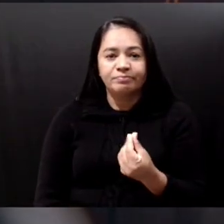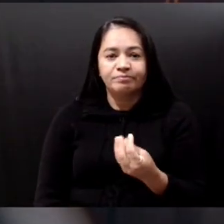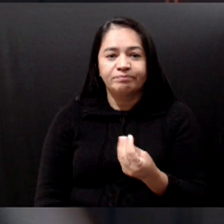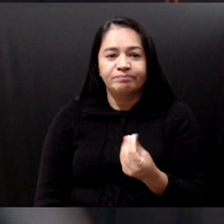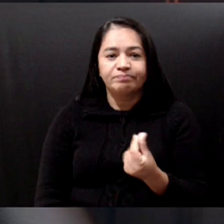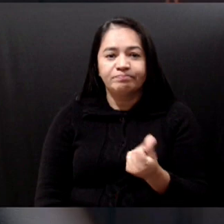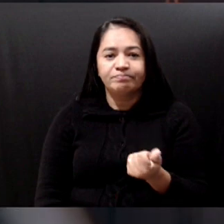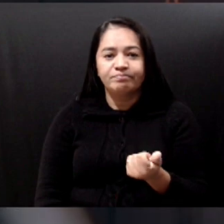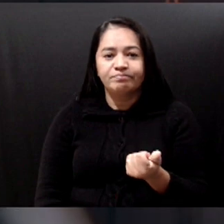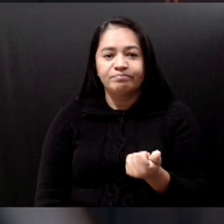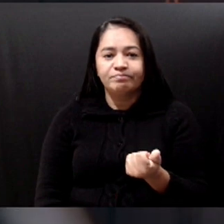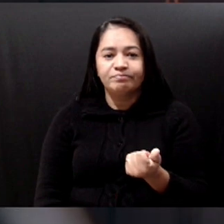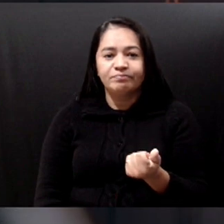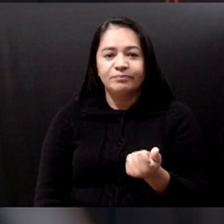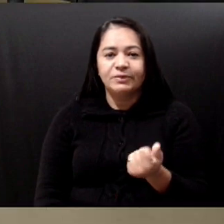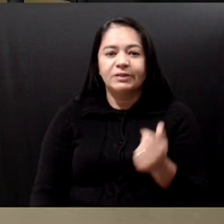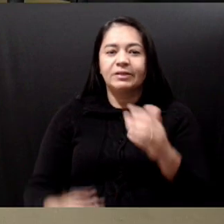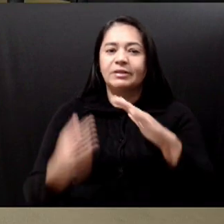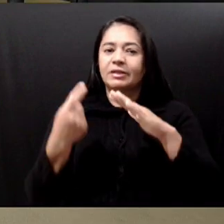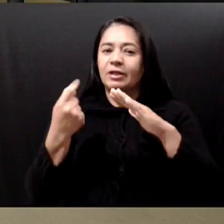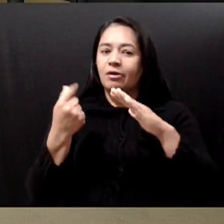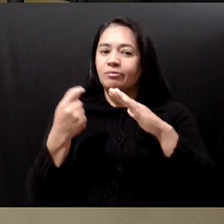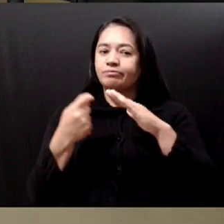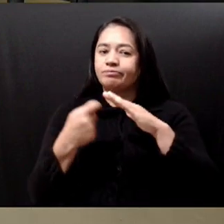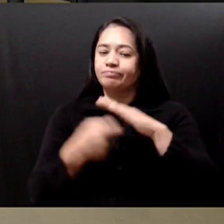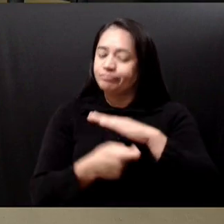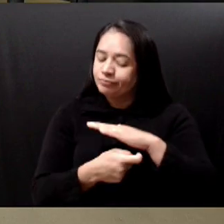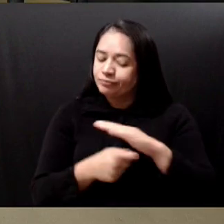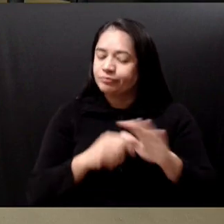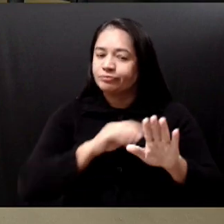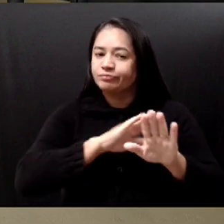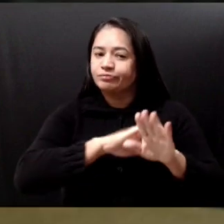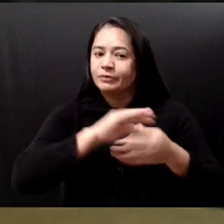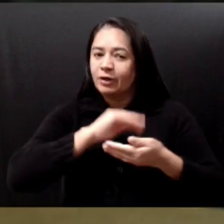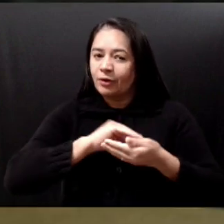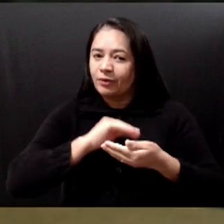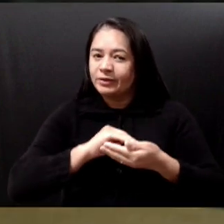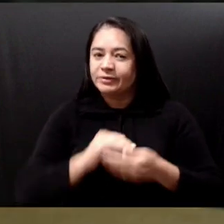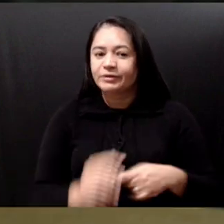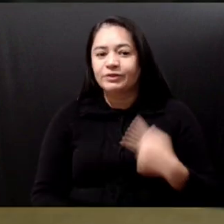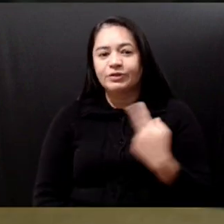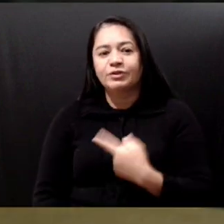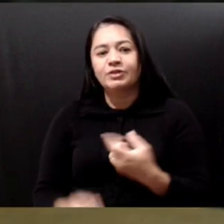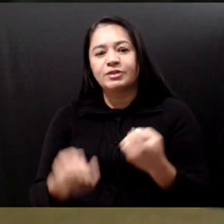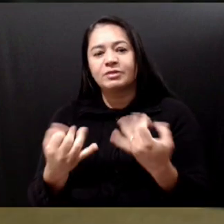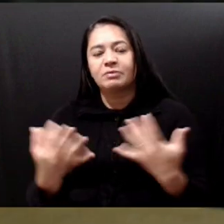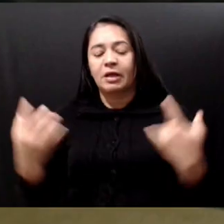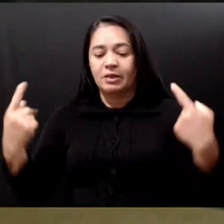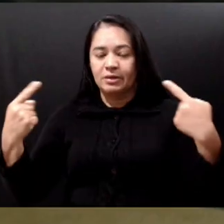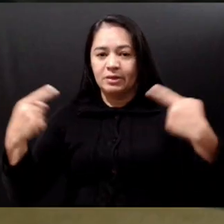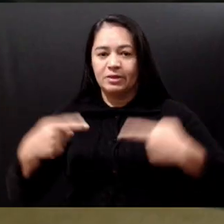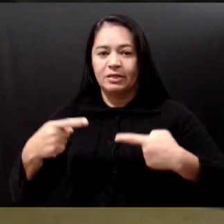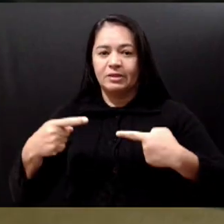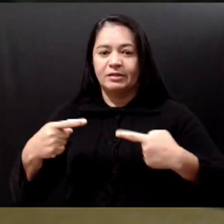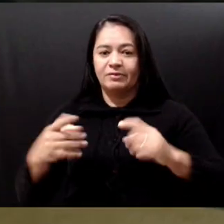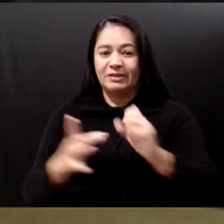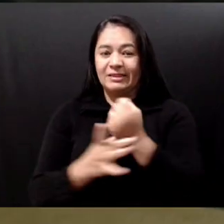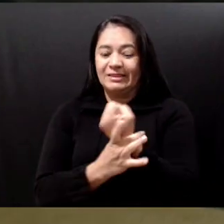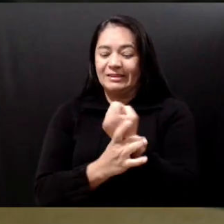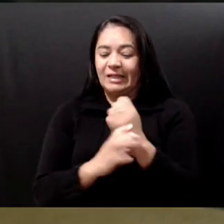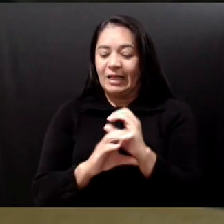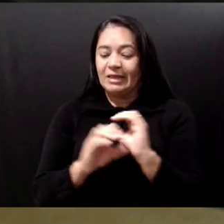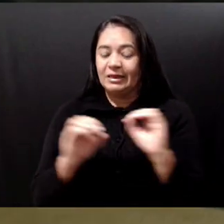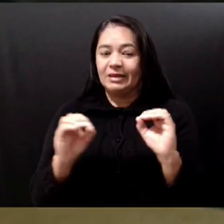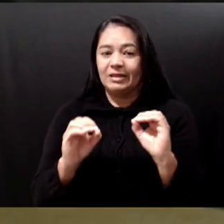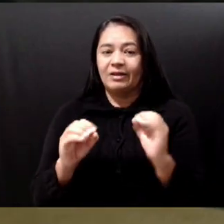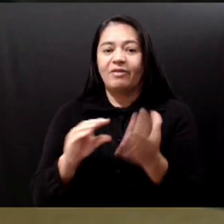financeira. Muito bem. Então, a gente fala de desafio da insegurança financeira, da falta de preparo emocional, é algo que muita gente enfrenta,